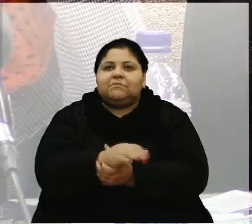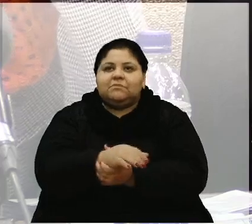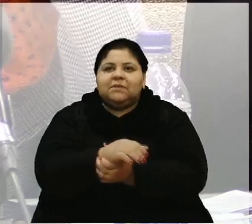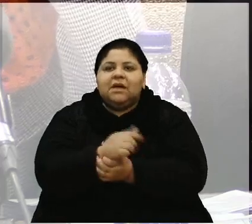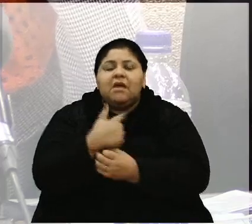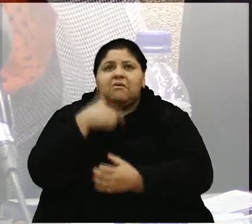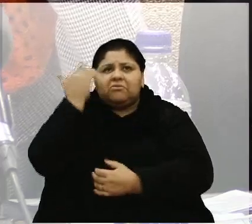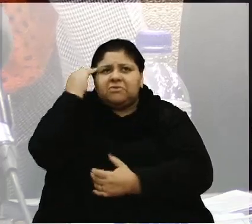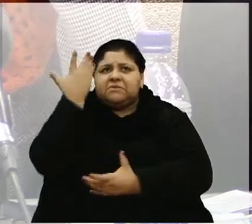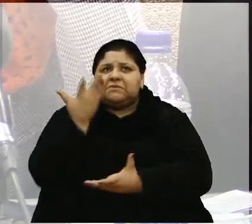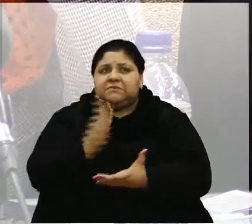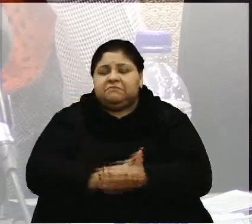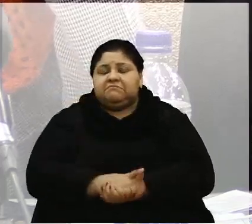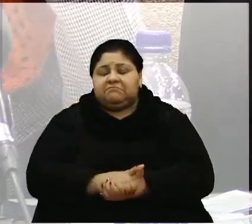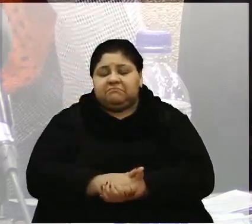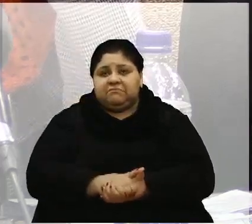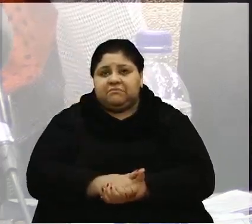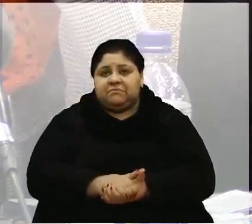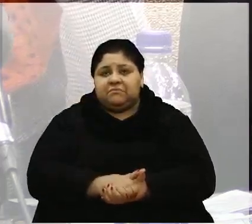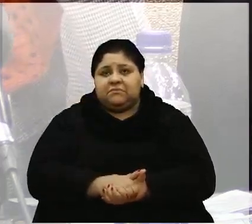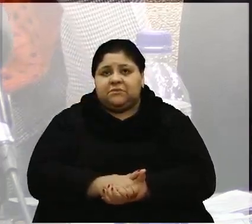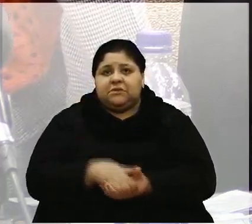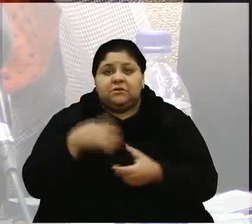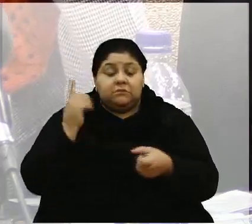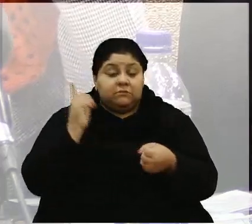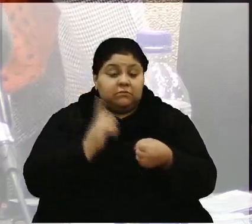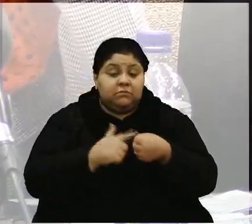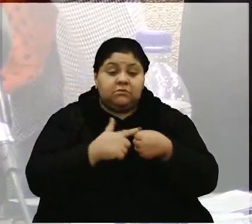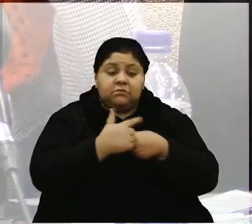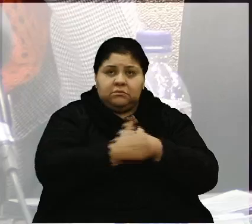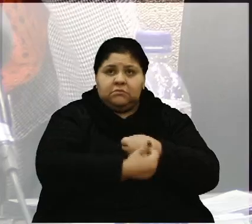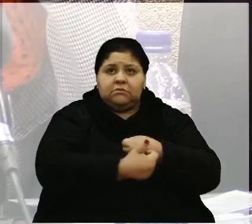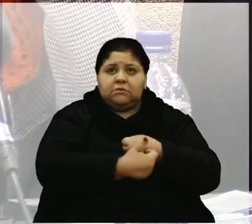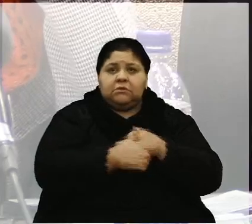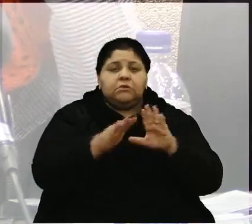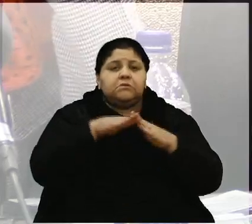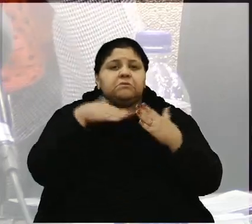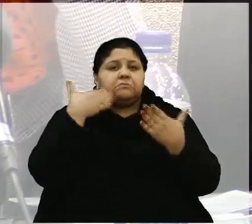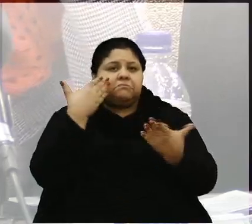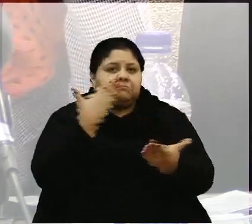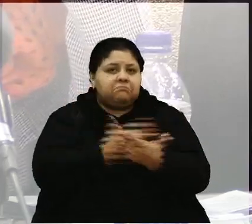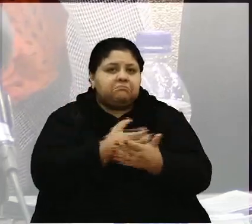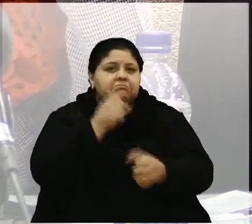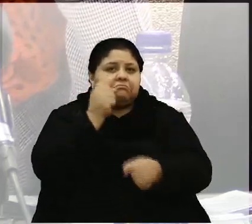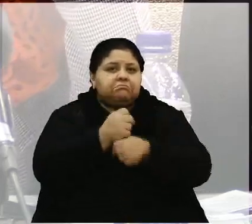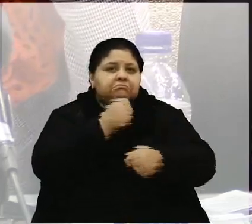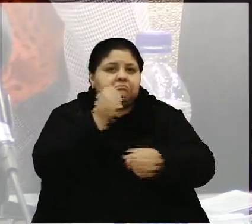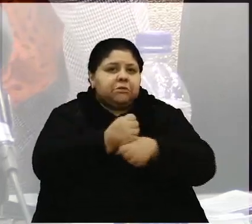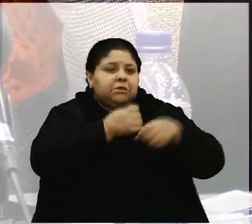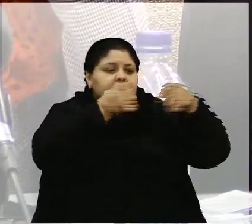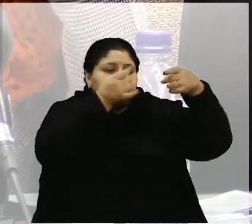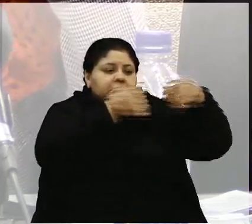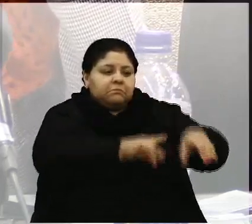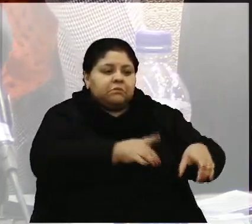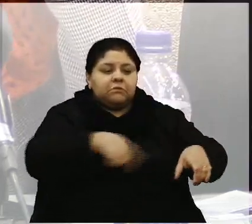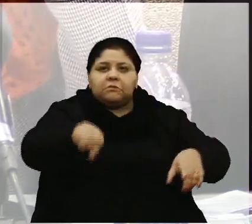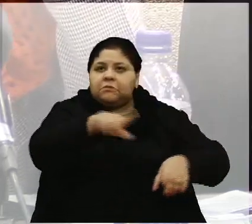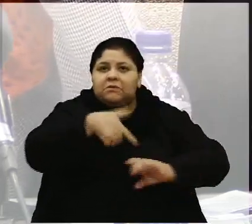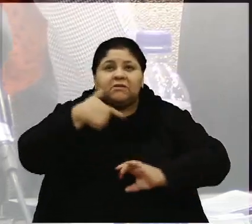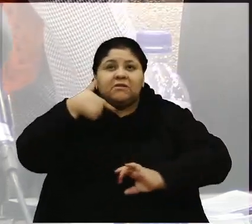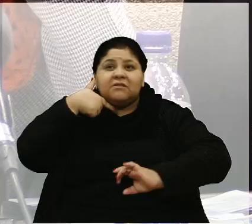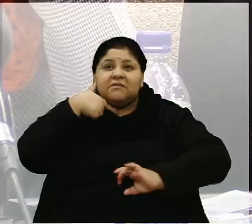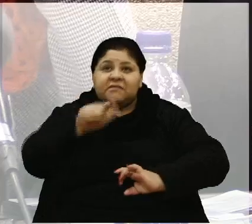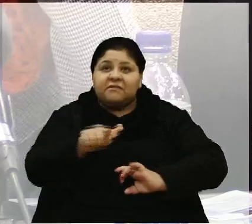sei. É uma cidade com mato alto, com escola chovendo dentro, obras abandonadas, e a gente não consegue